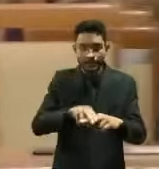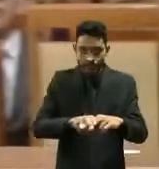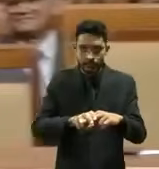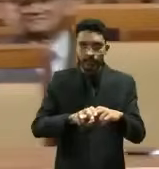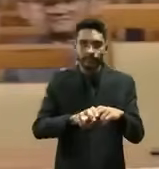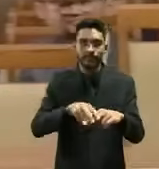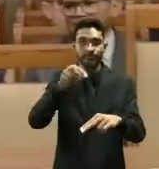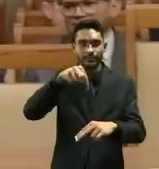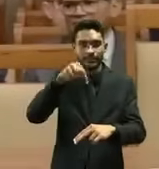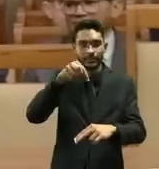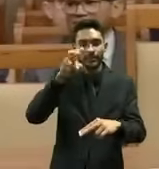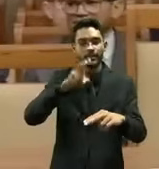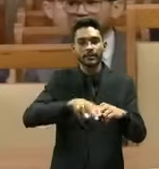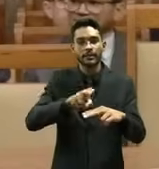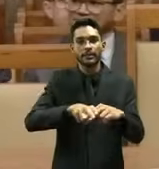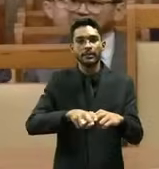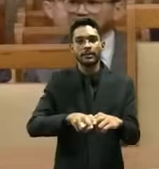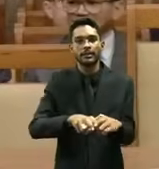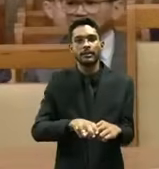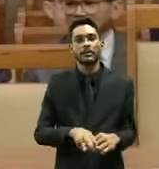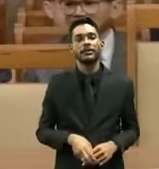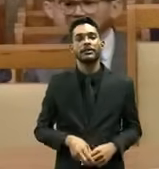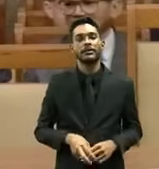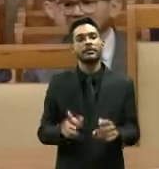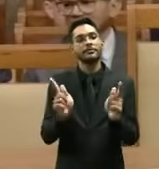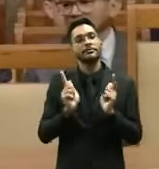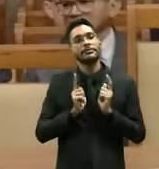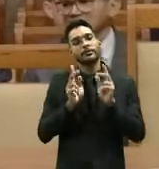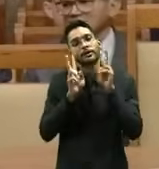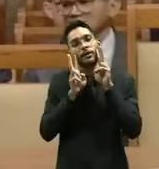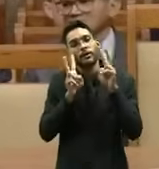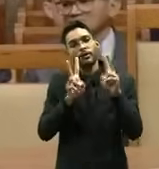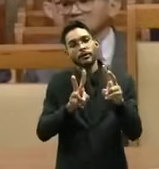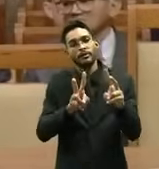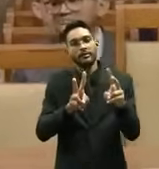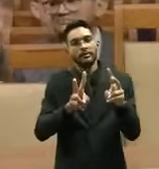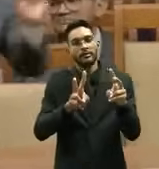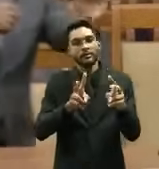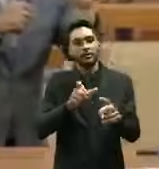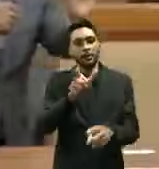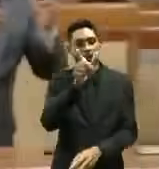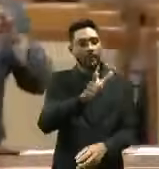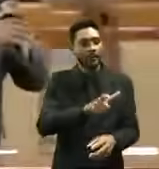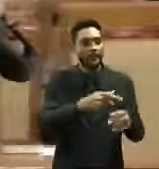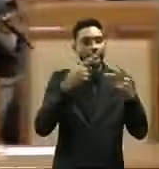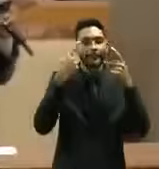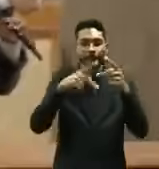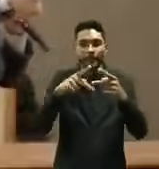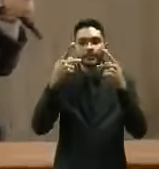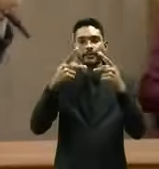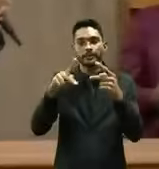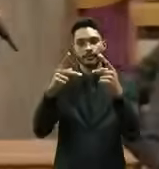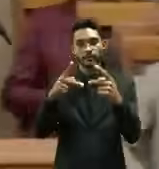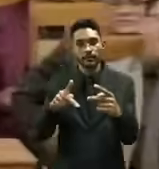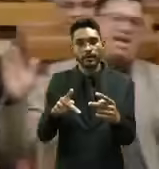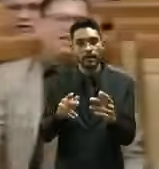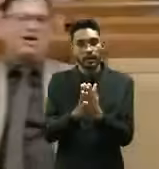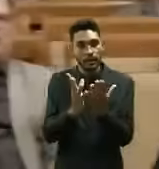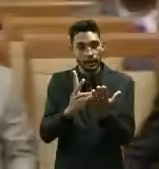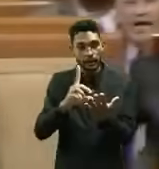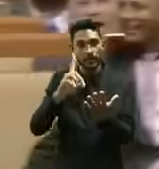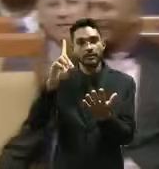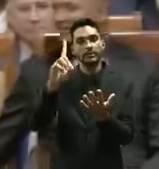aqui aí você fica Pastor Pregando você é assim irmão a Bíblia diz que Deus só entra para quem abre a porta do